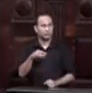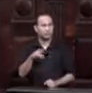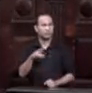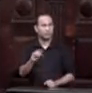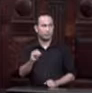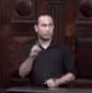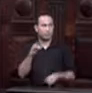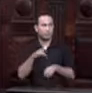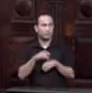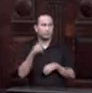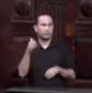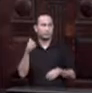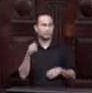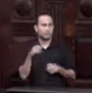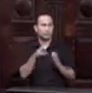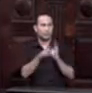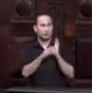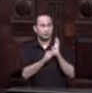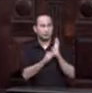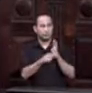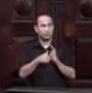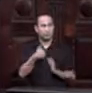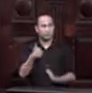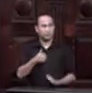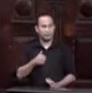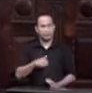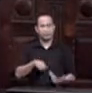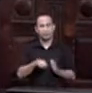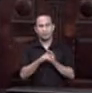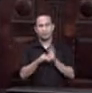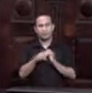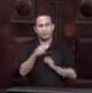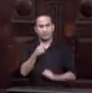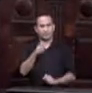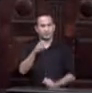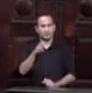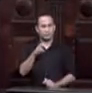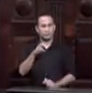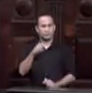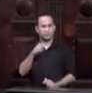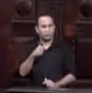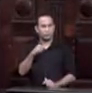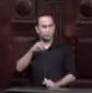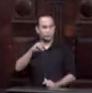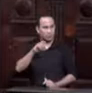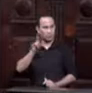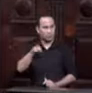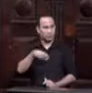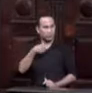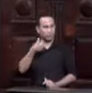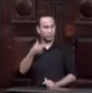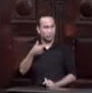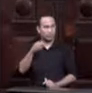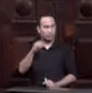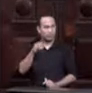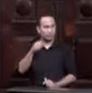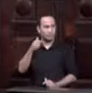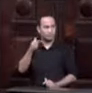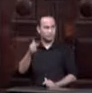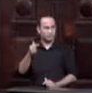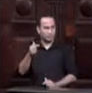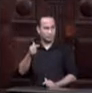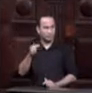ao artigo 1º da Lei 7529 de 2017, é a lei que